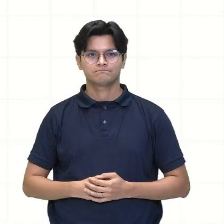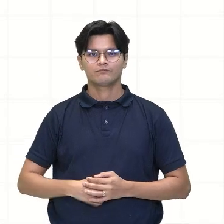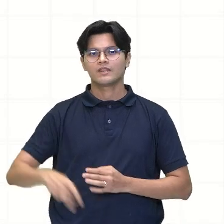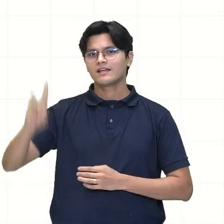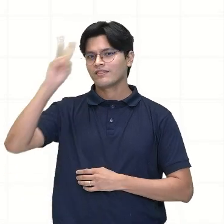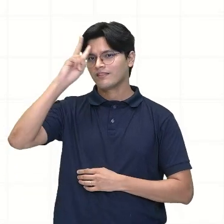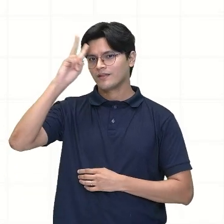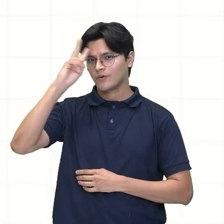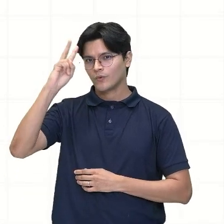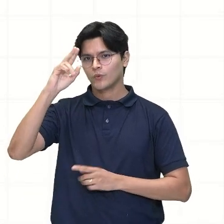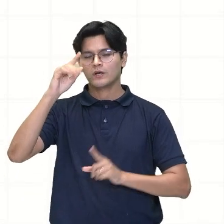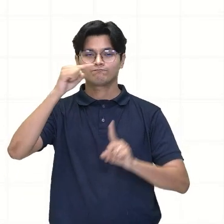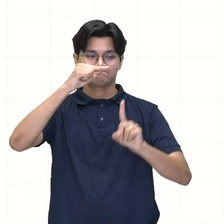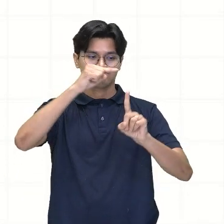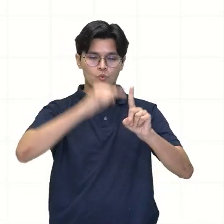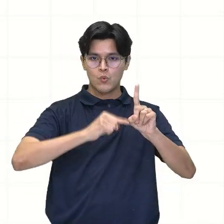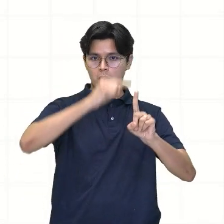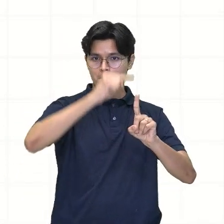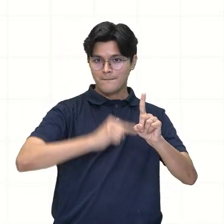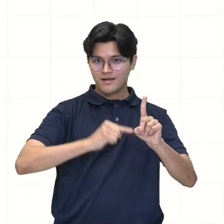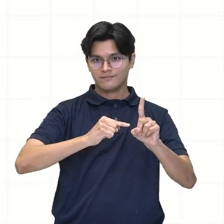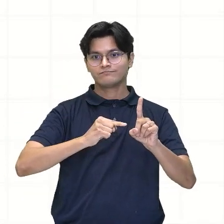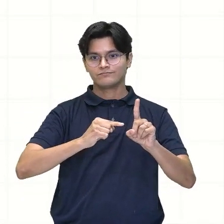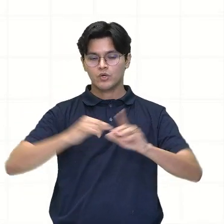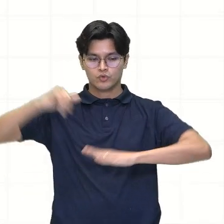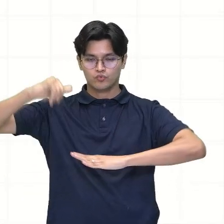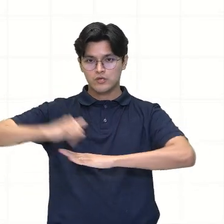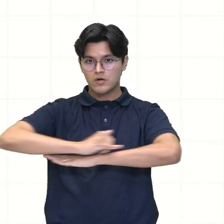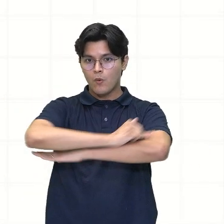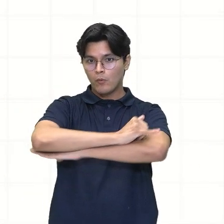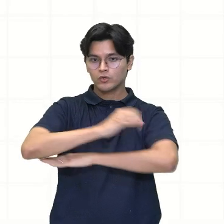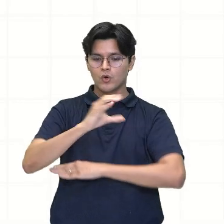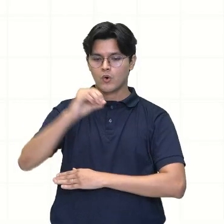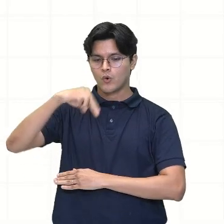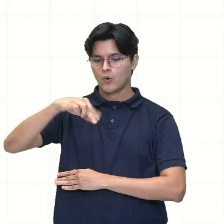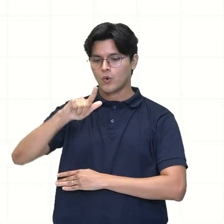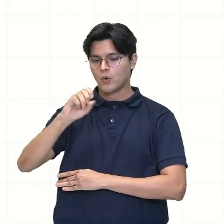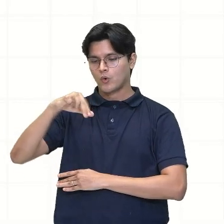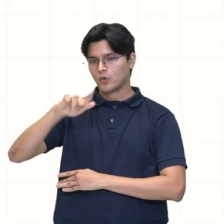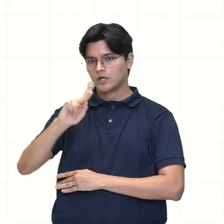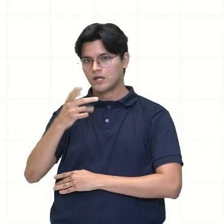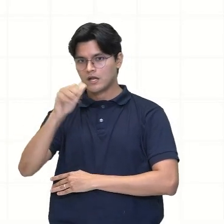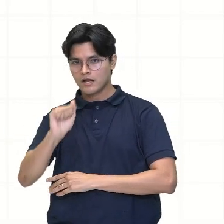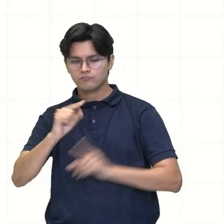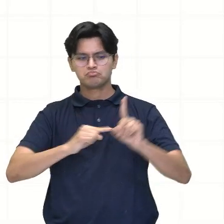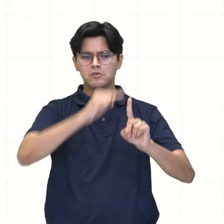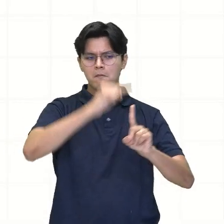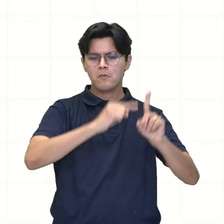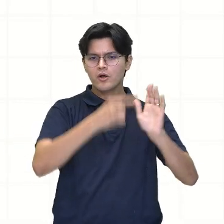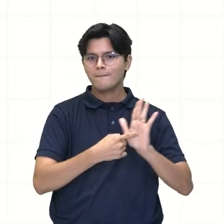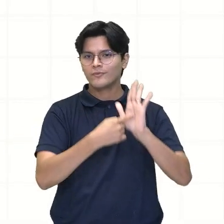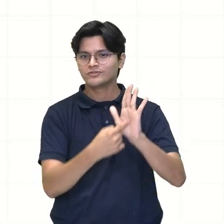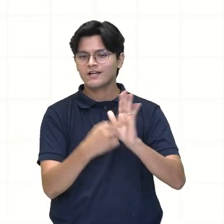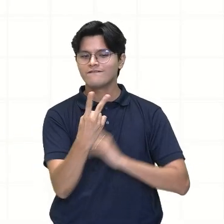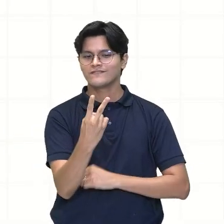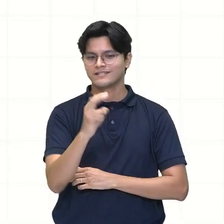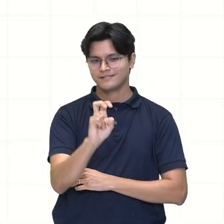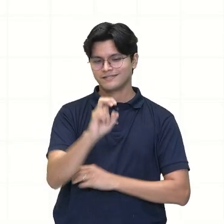termômetros no aeroporto de Congonhas, zona sul da cidade, marcavam 25